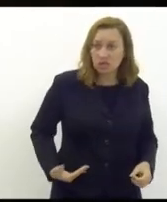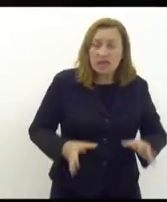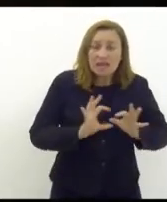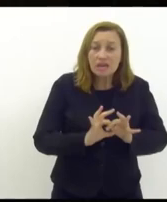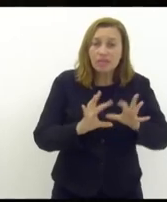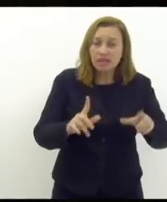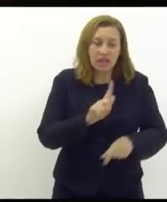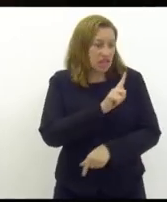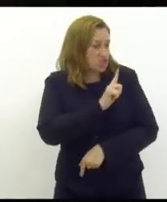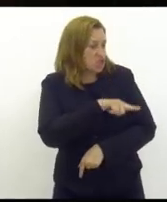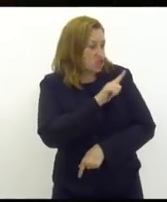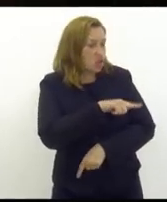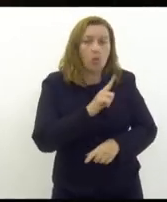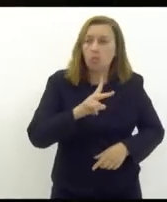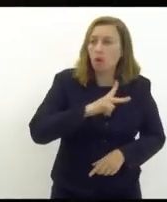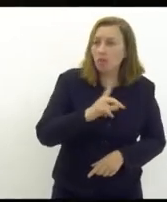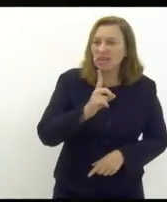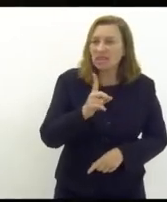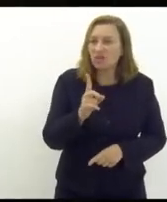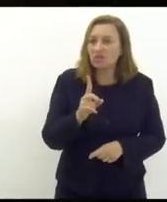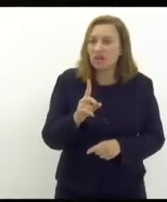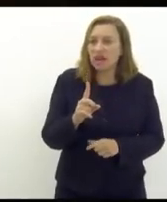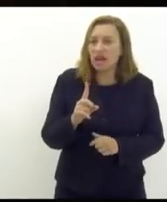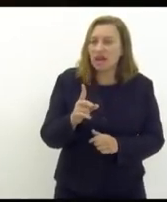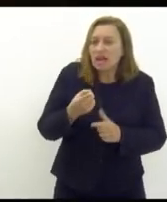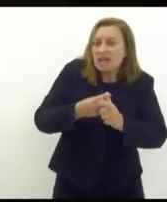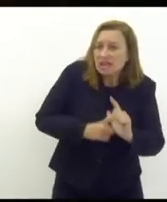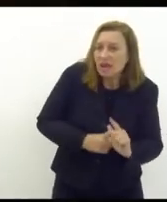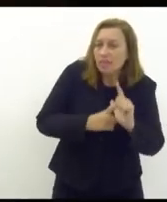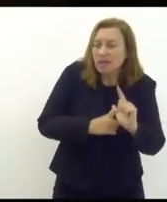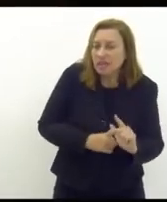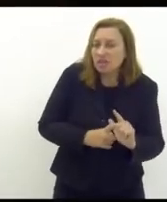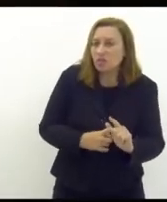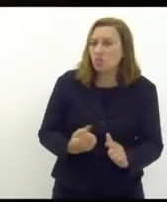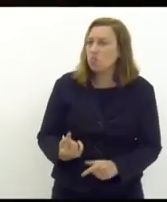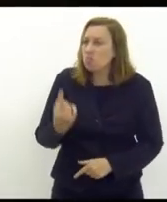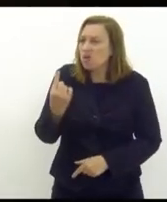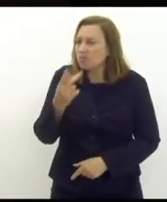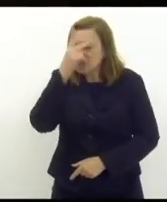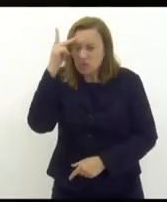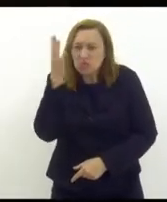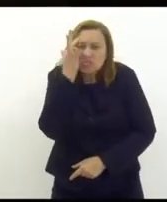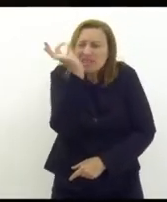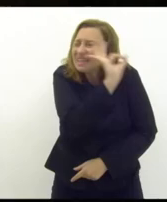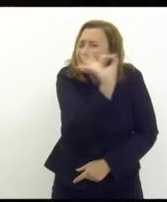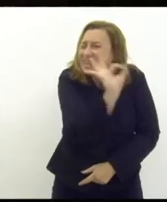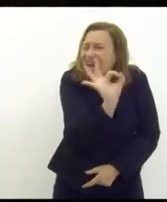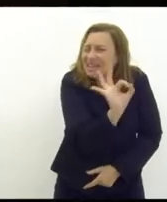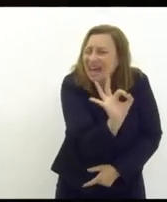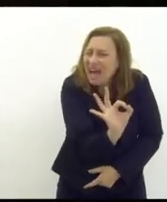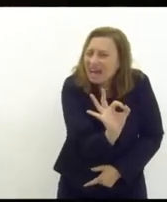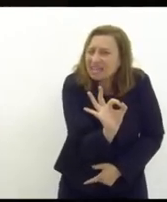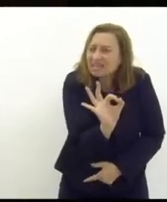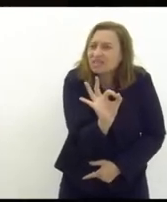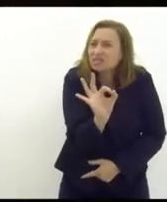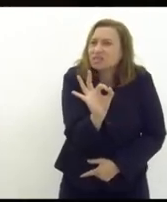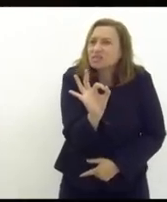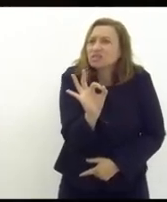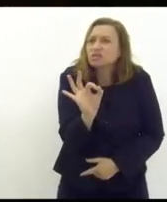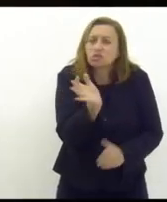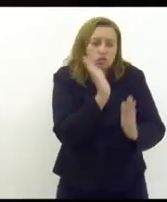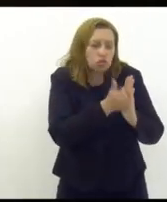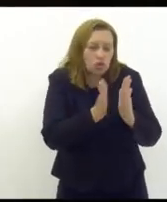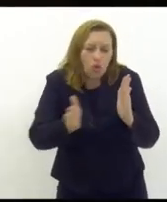gestão própria e não ficar Refém de um sujeito que não entende absolutamente nada de